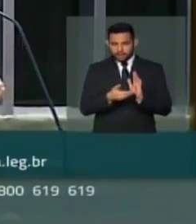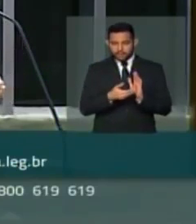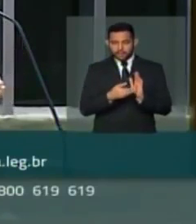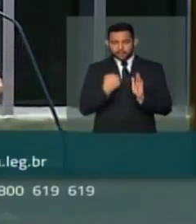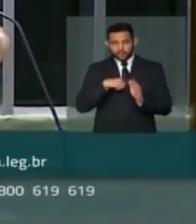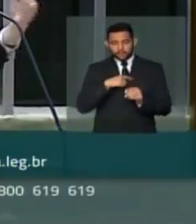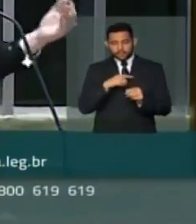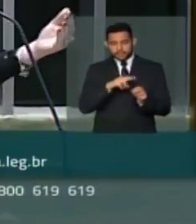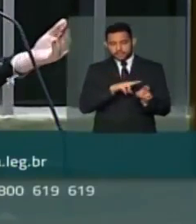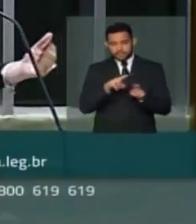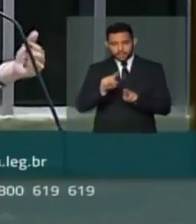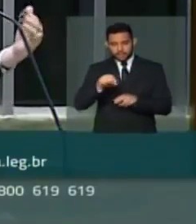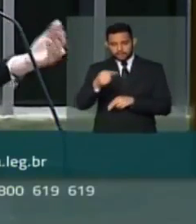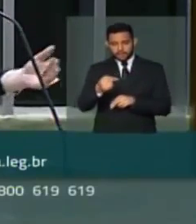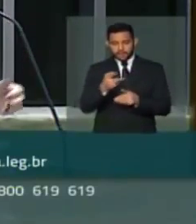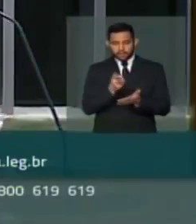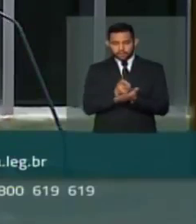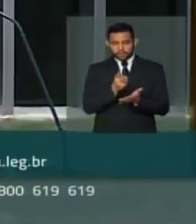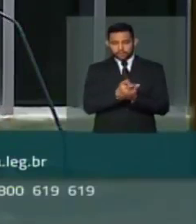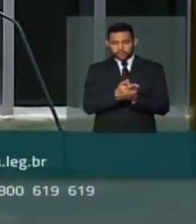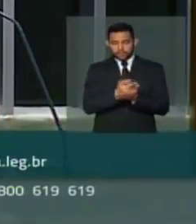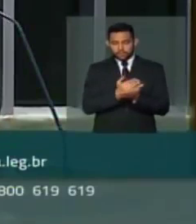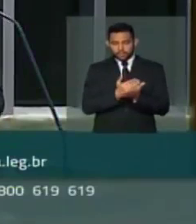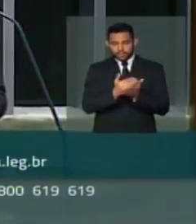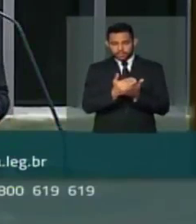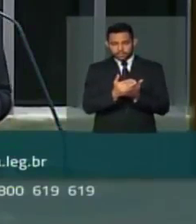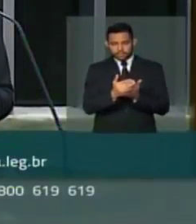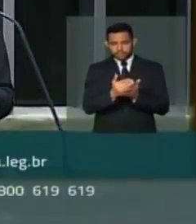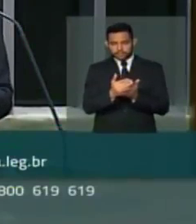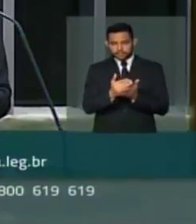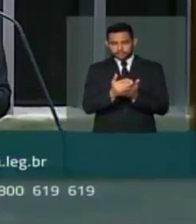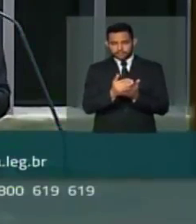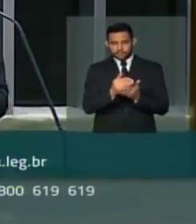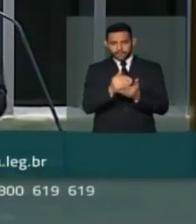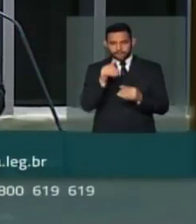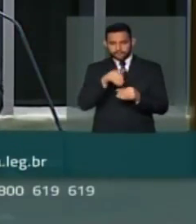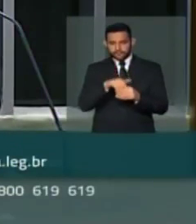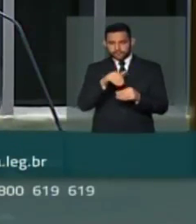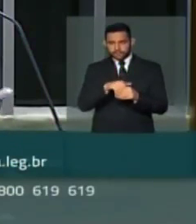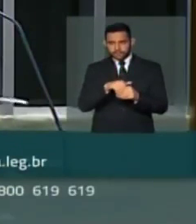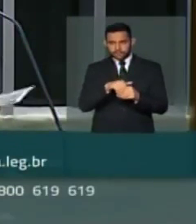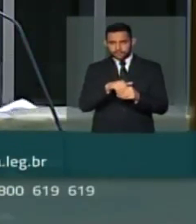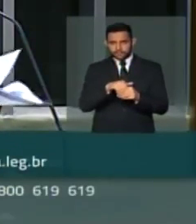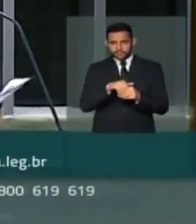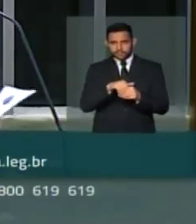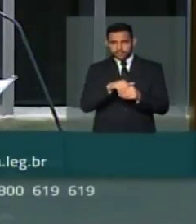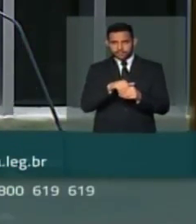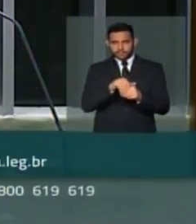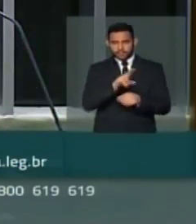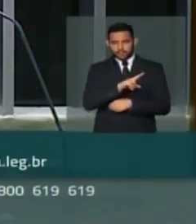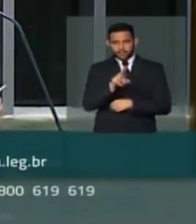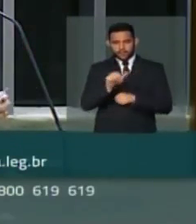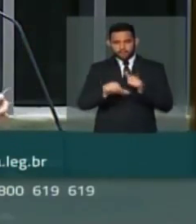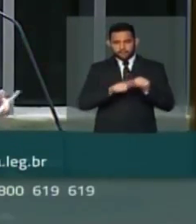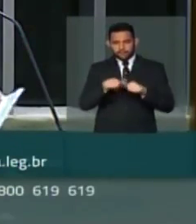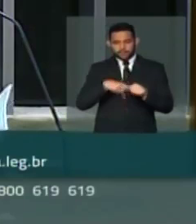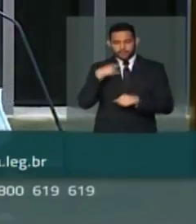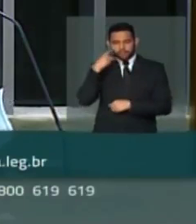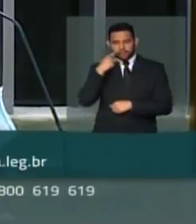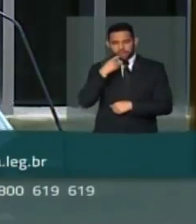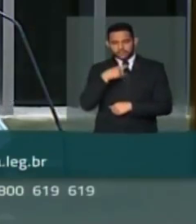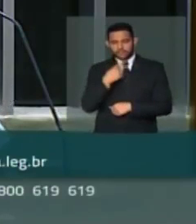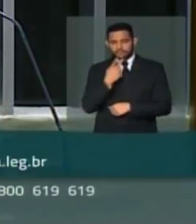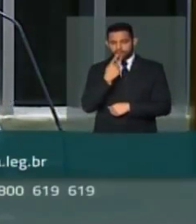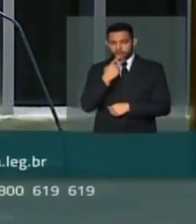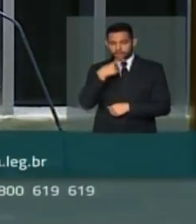estar dando continuidade ao processo da votação da tão chamada reforma política, que eu